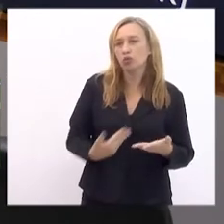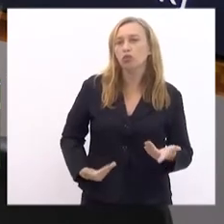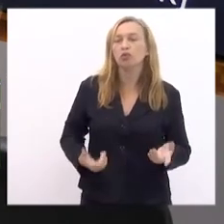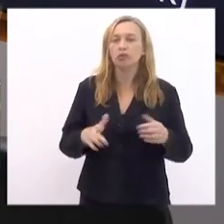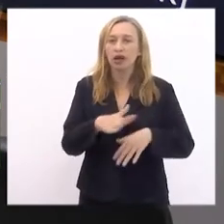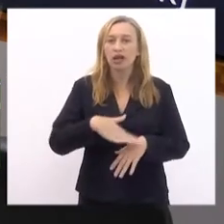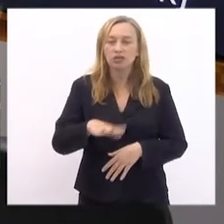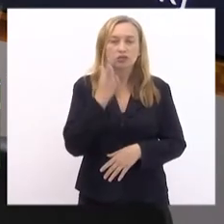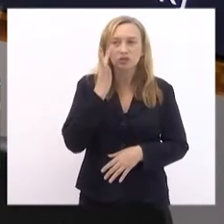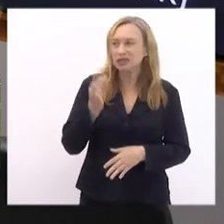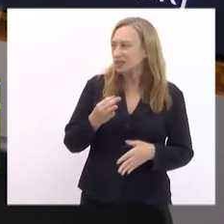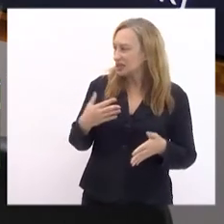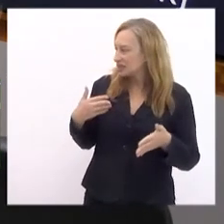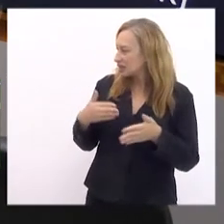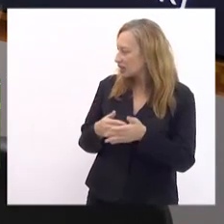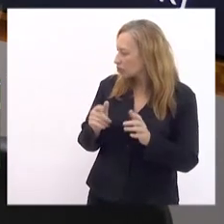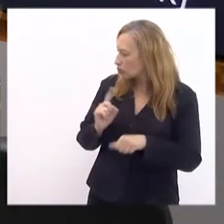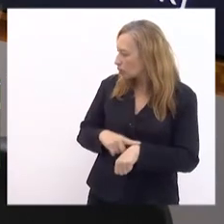até que ponto